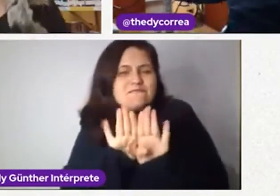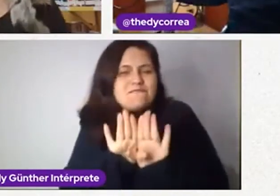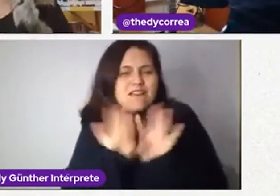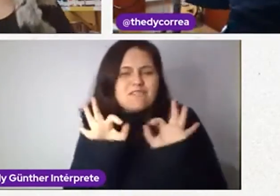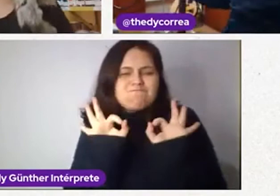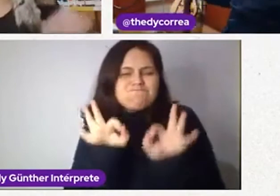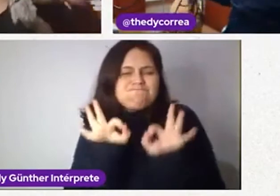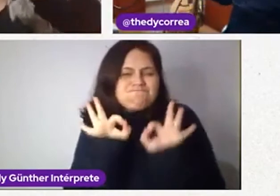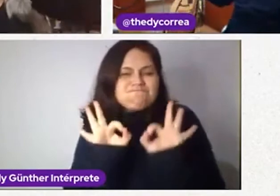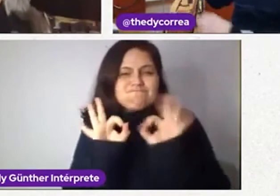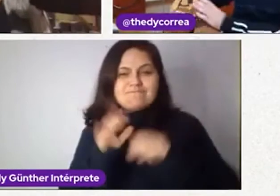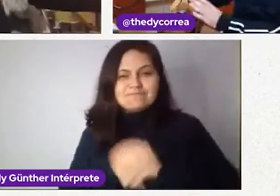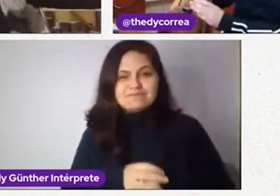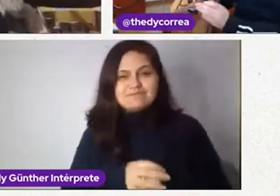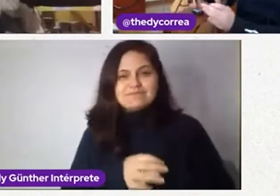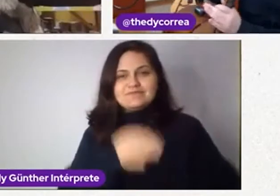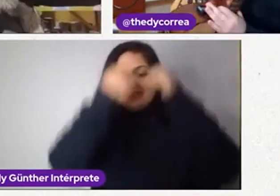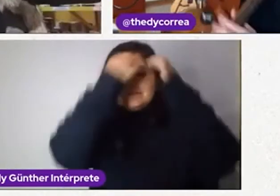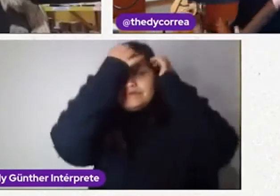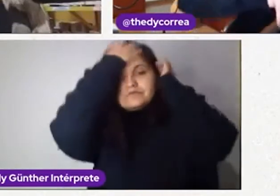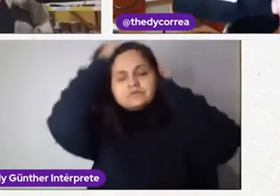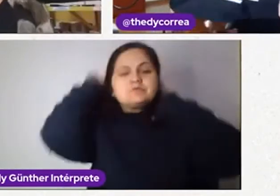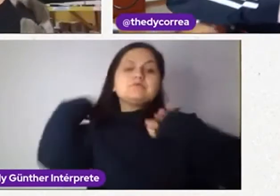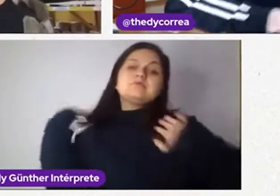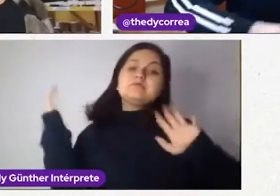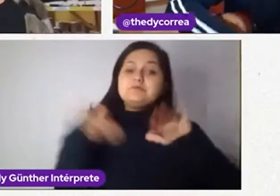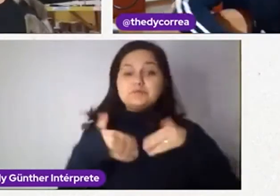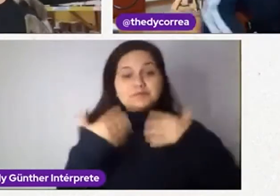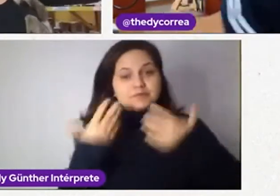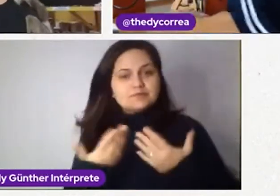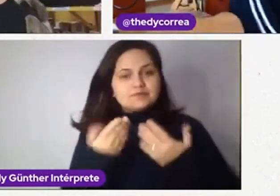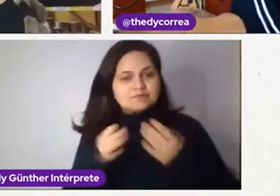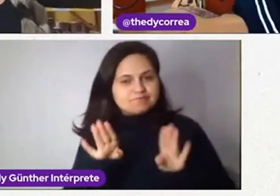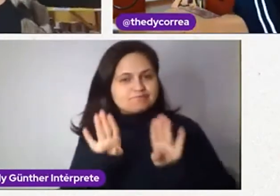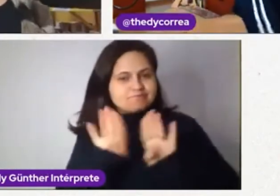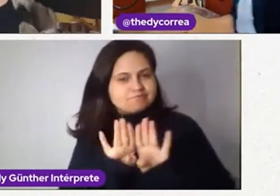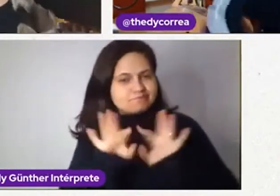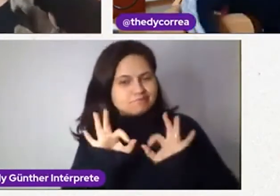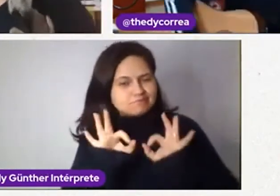ouro. Então, vamos fechar com chave de ouro.